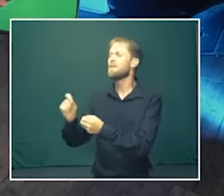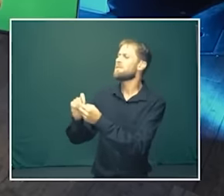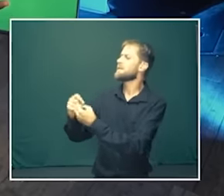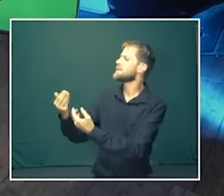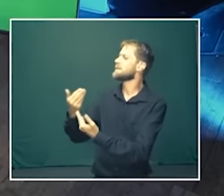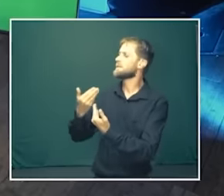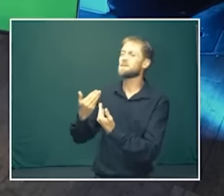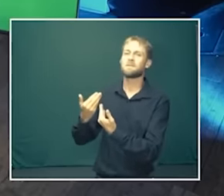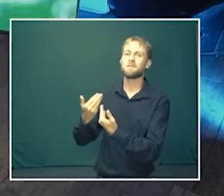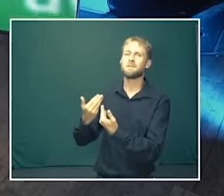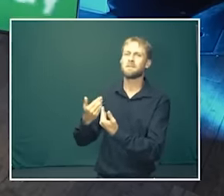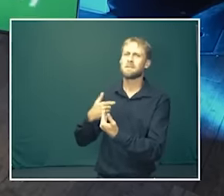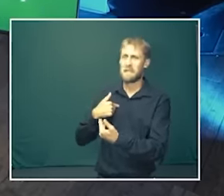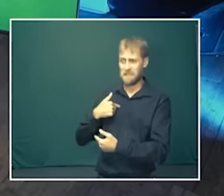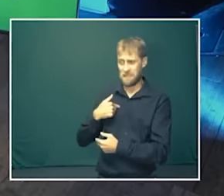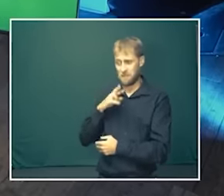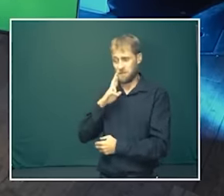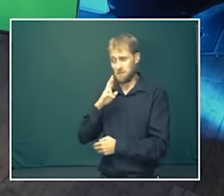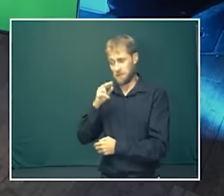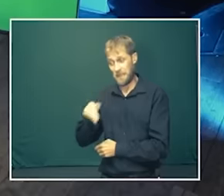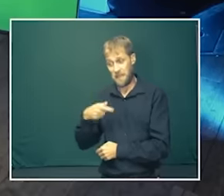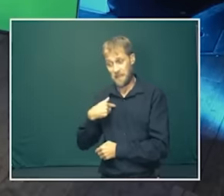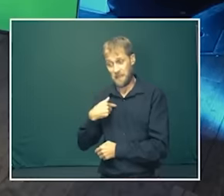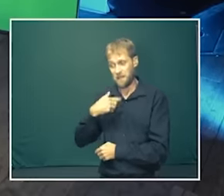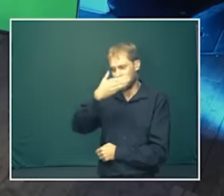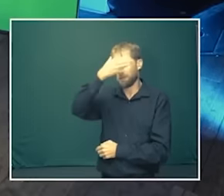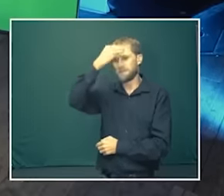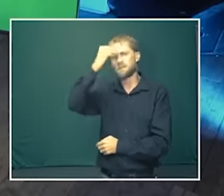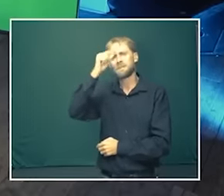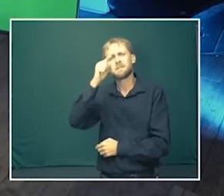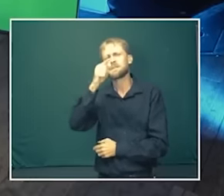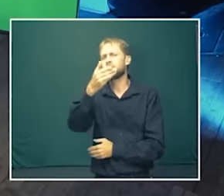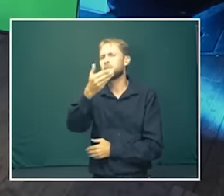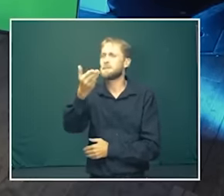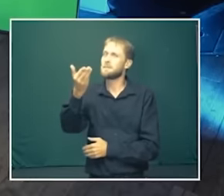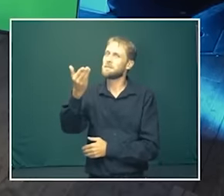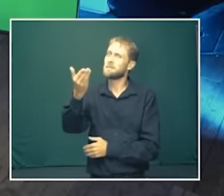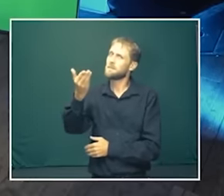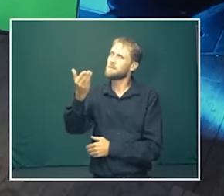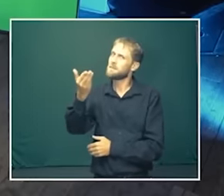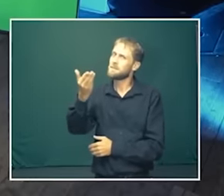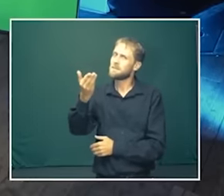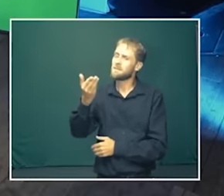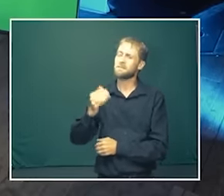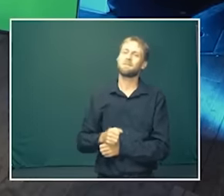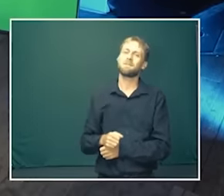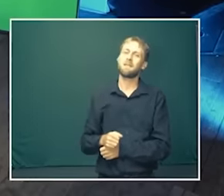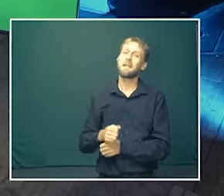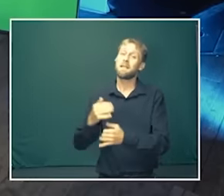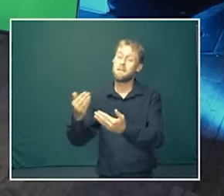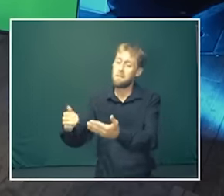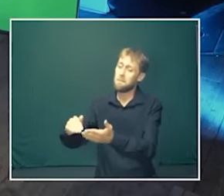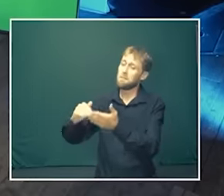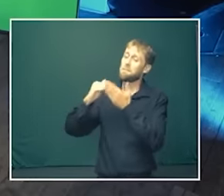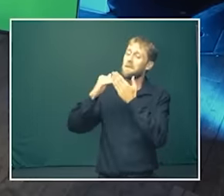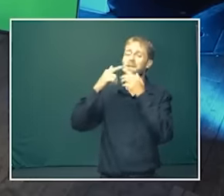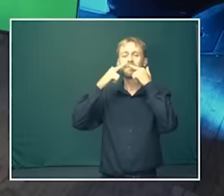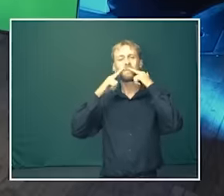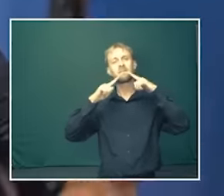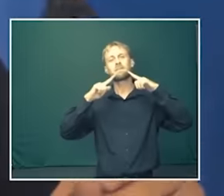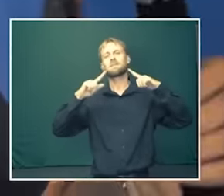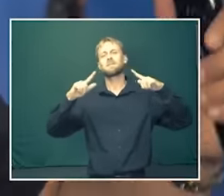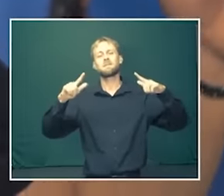tá fazendo? Eu tava aqui te esquecendo. Aí se me manda um